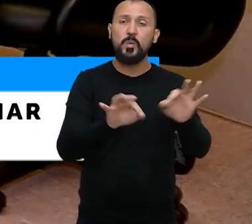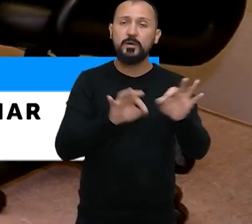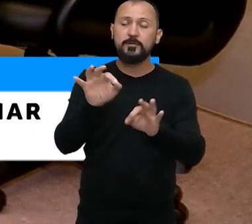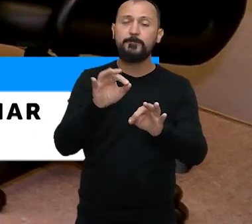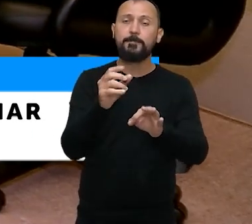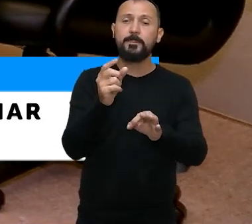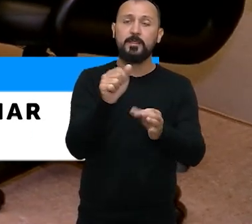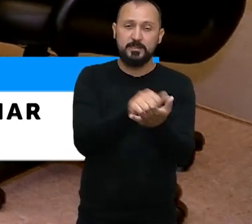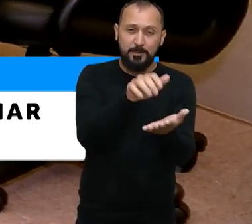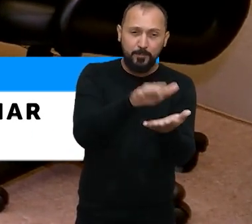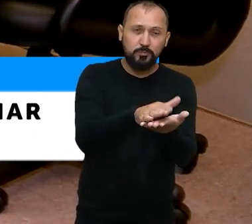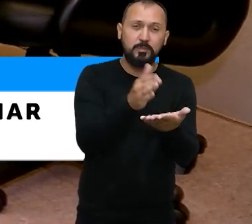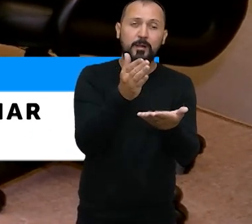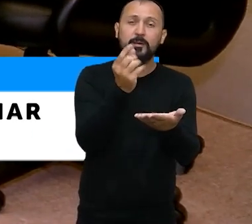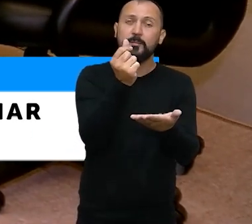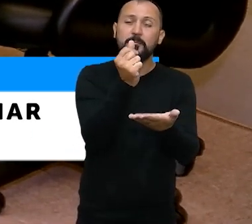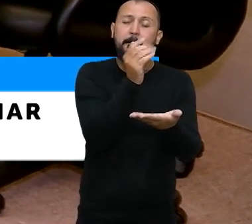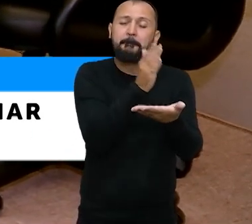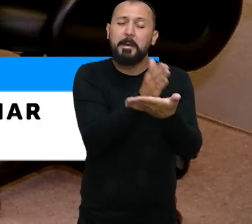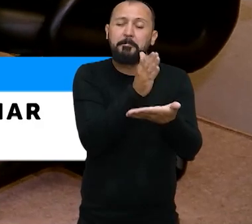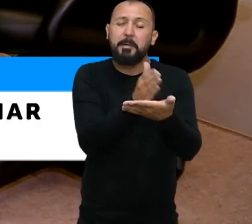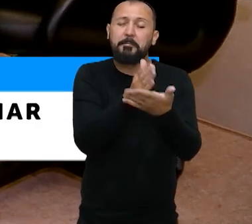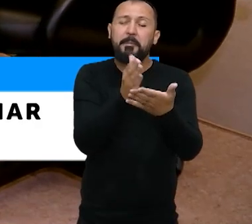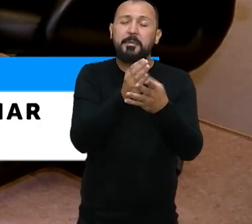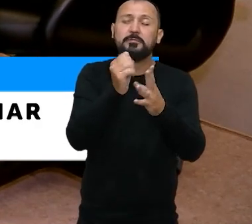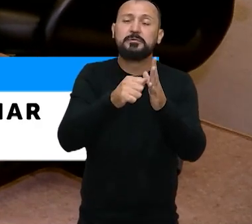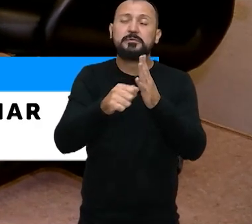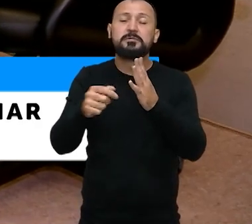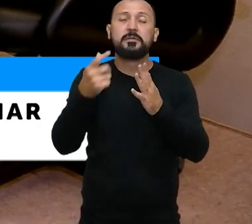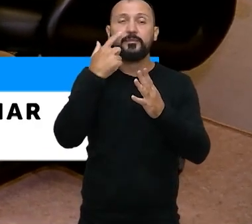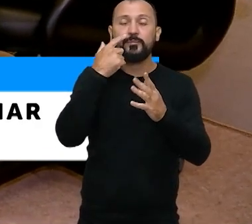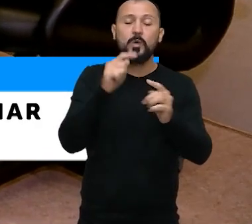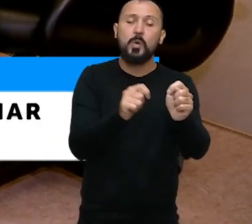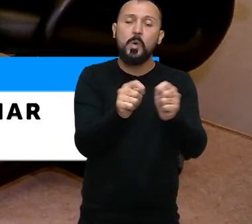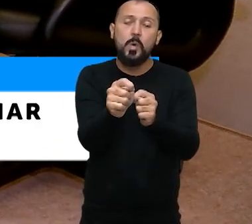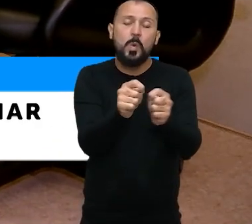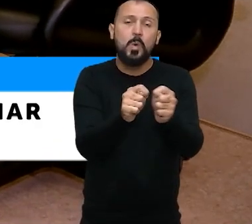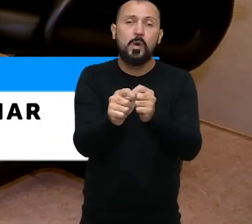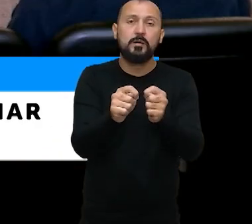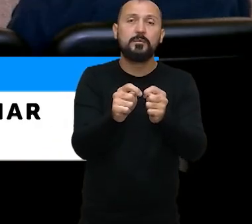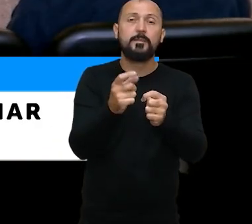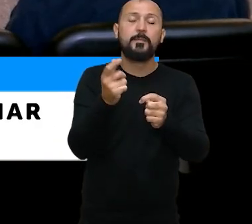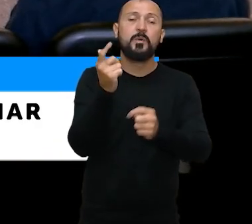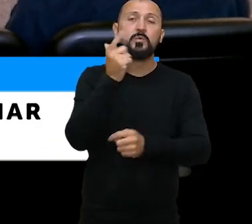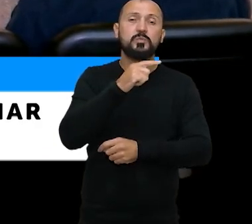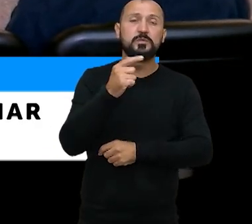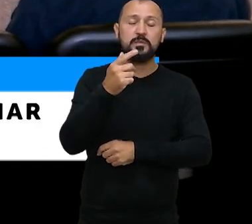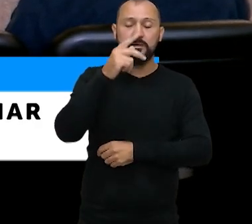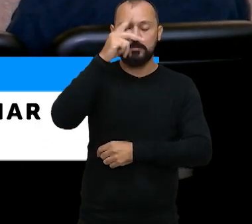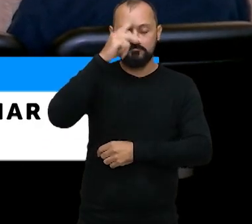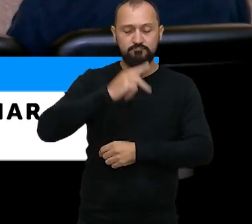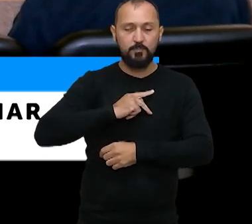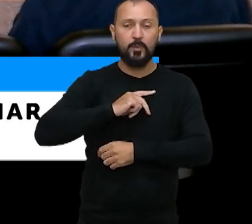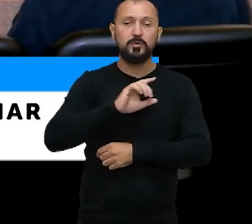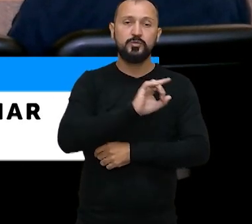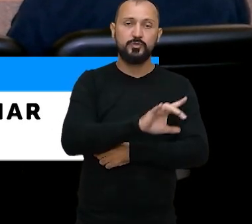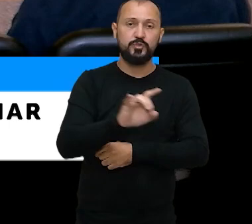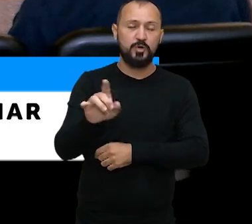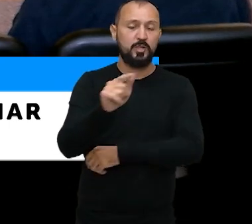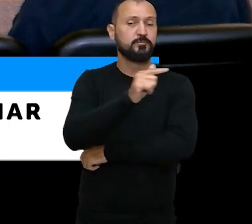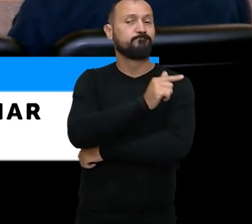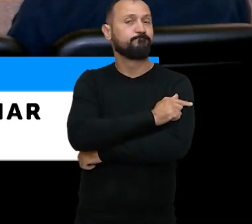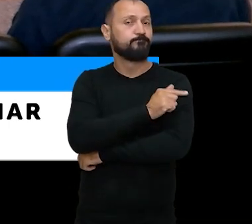esse reparcelamento, buscando regularizar as vidas pessoais de